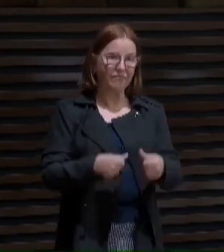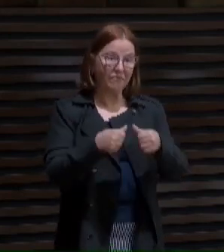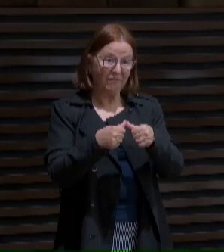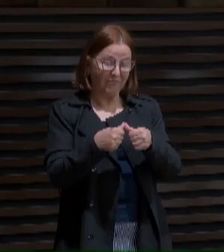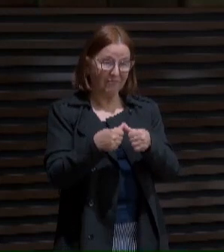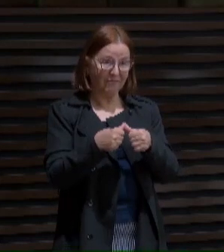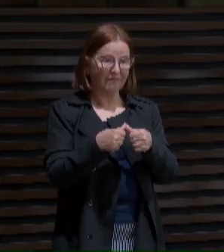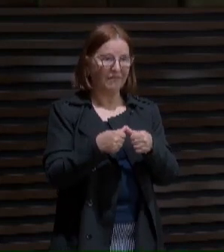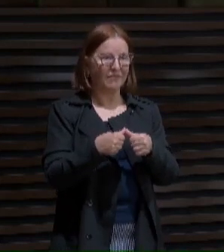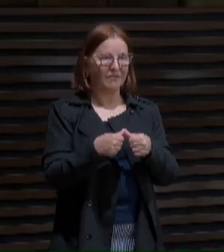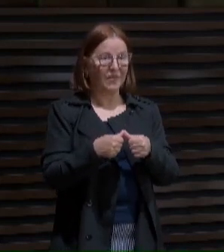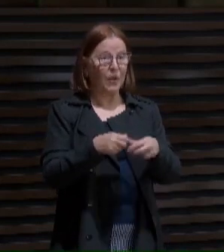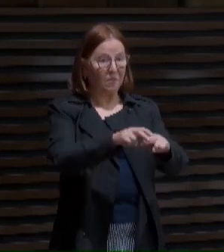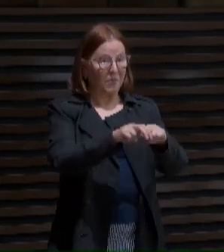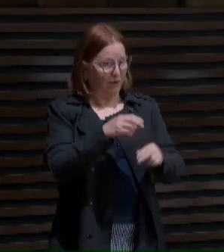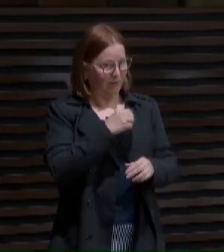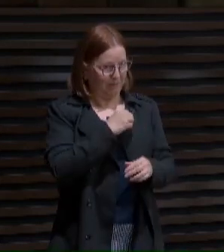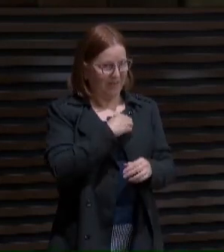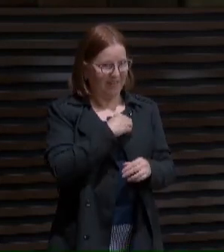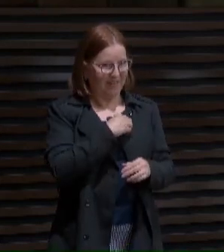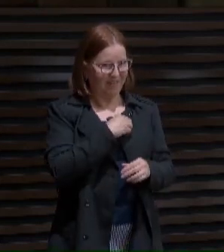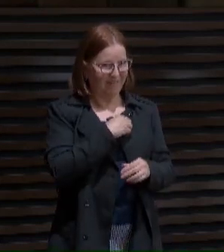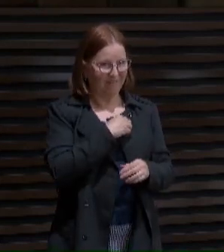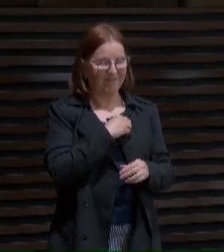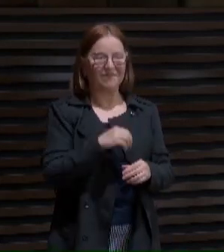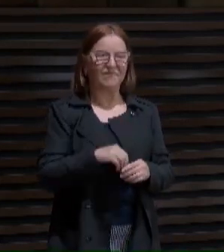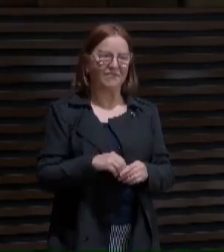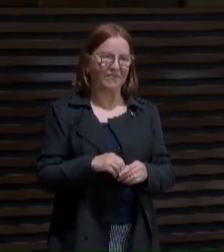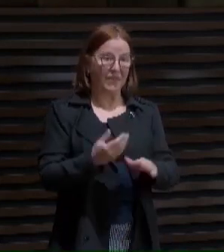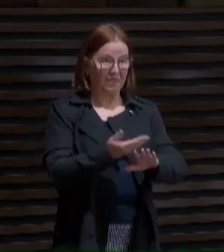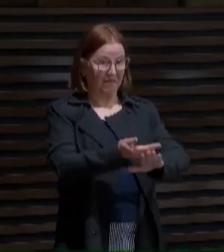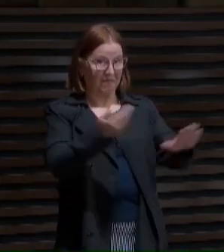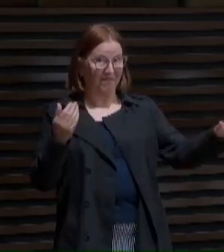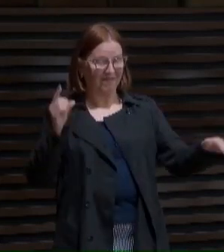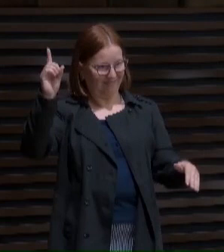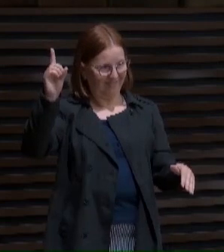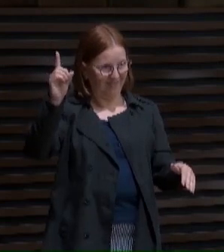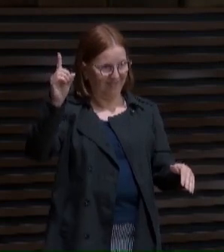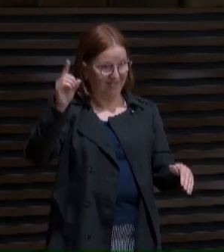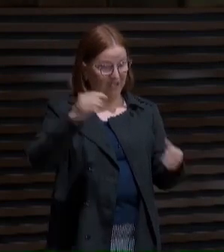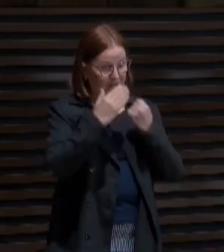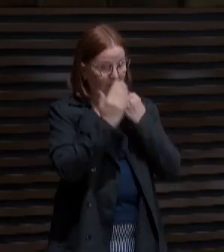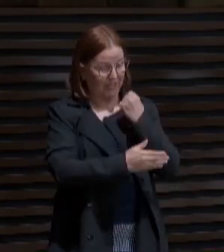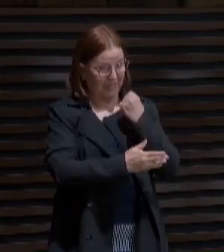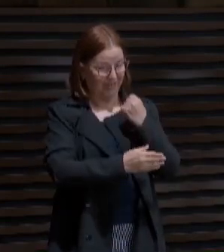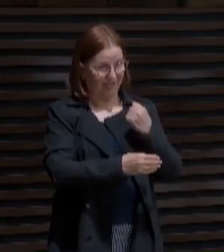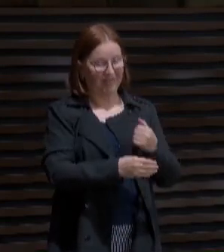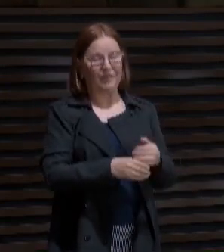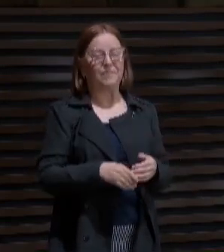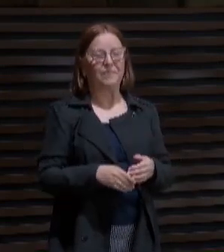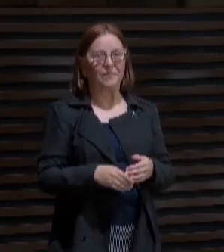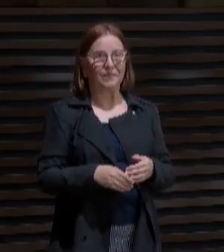resulta o pecado em nossas vidas, alienação de Deus e punição. Eu queria ler Efésios